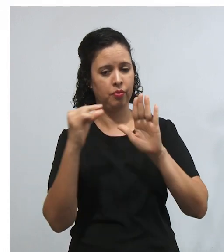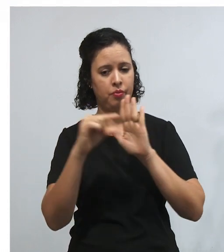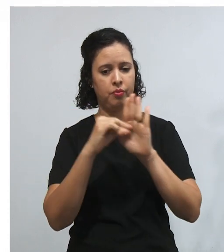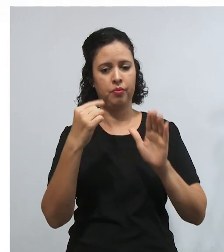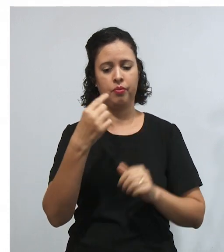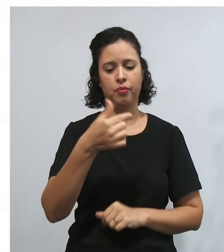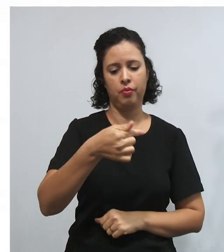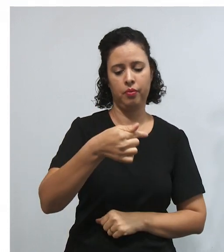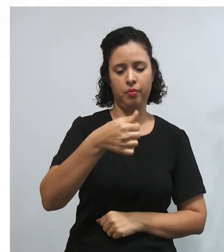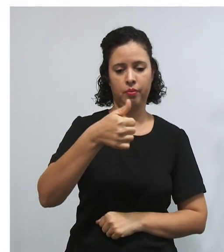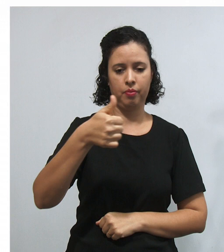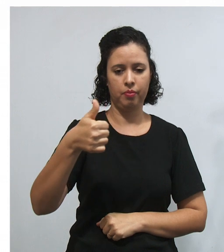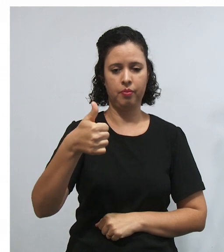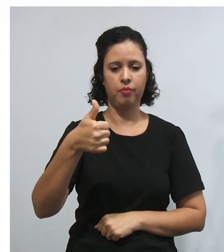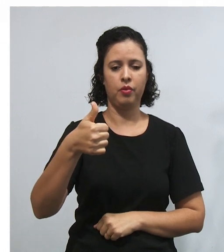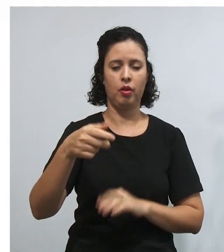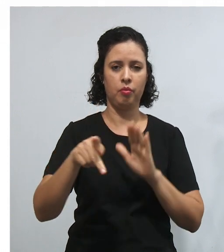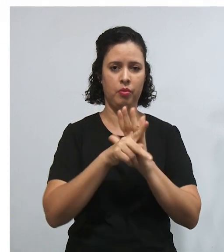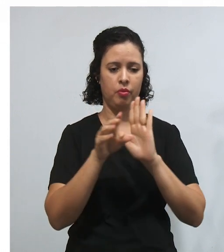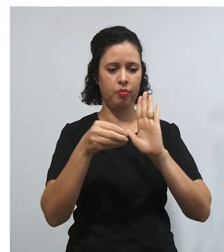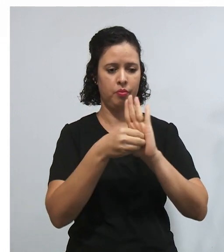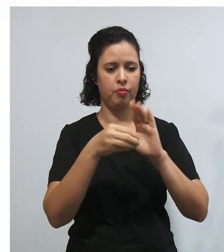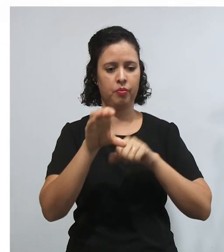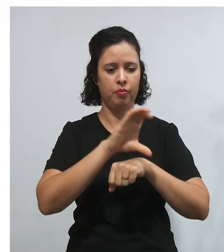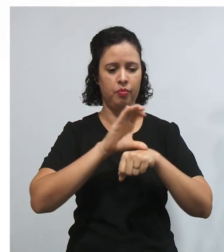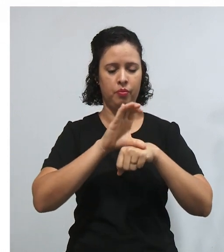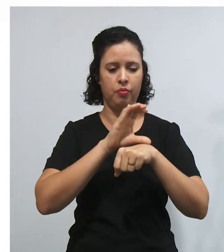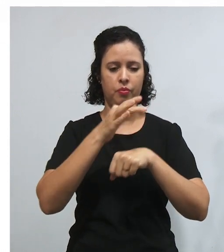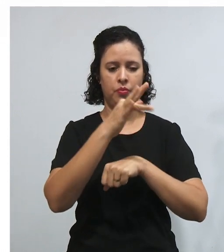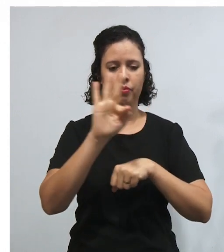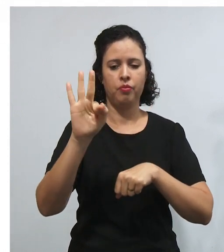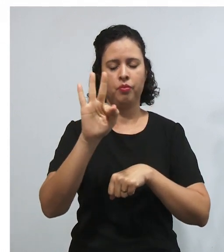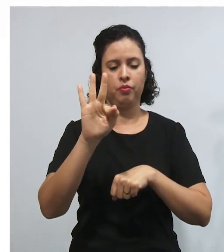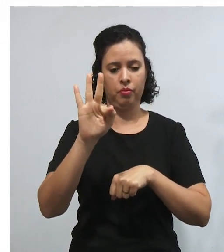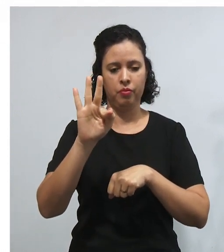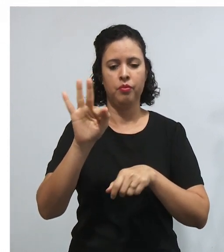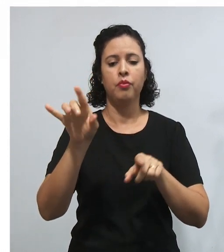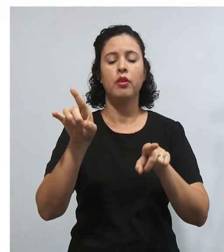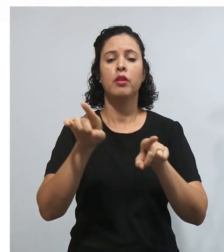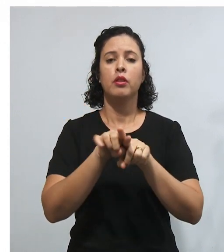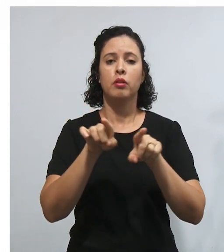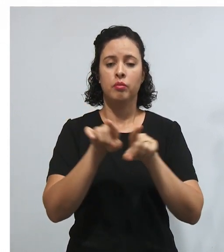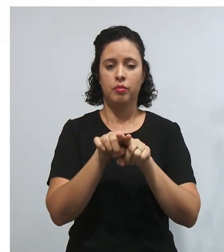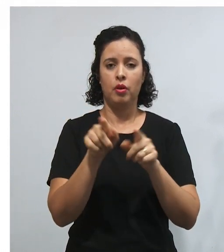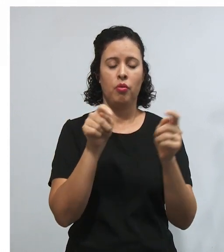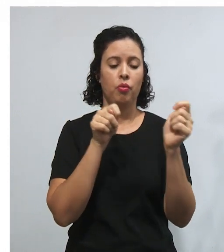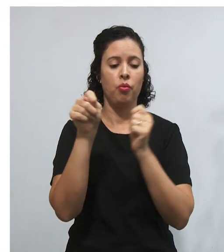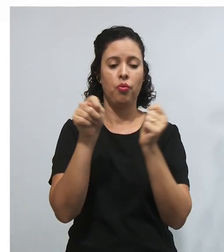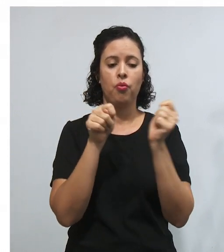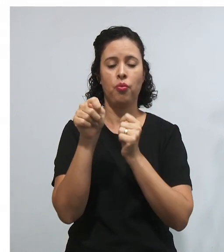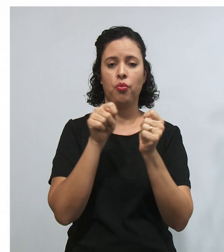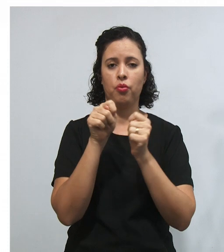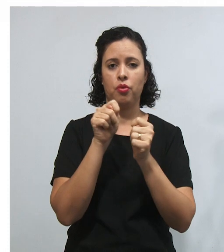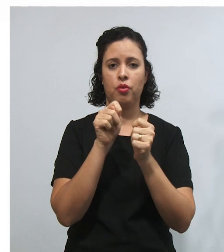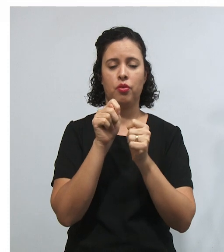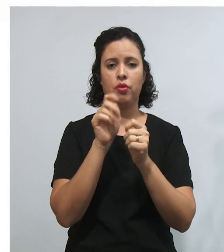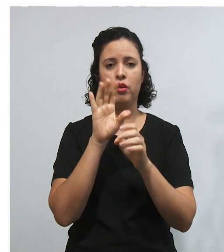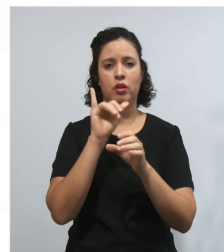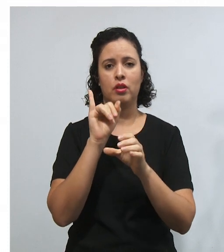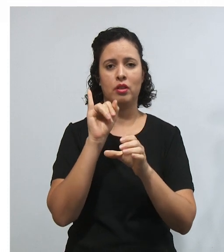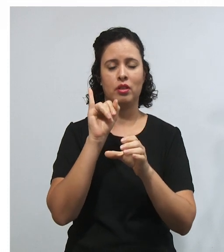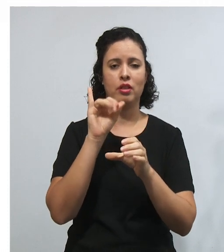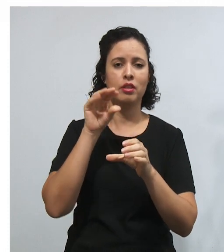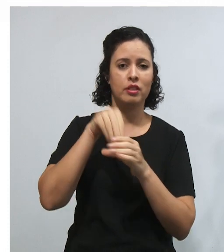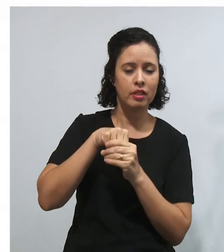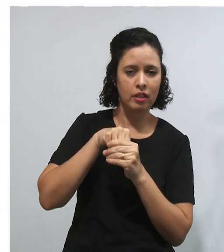artigo 71 da Constituição Federal de 88. E o controle interno, perceba, que cada